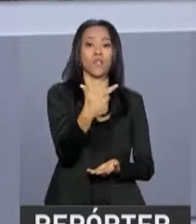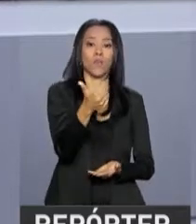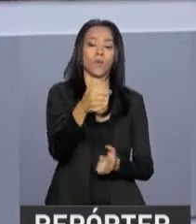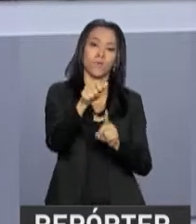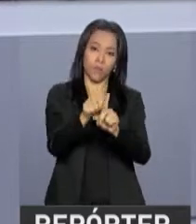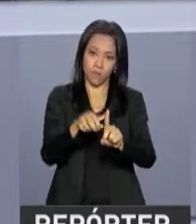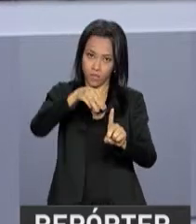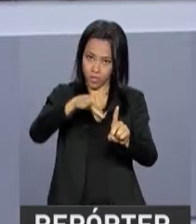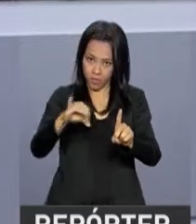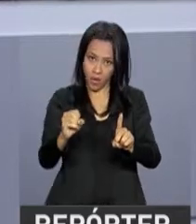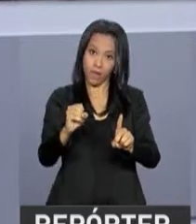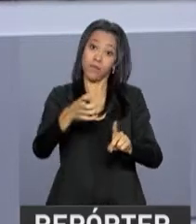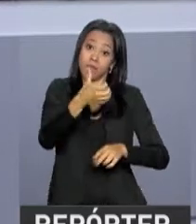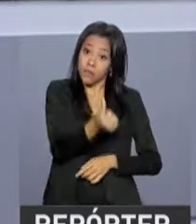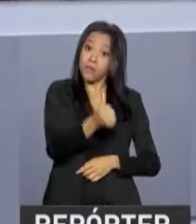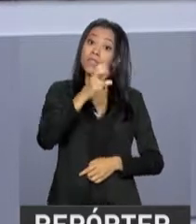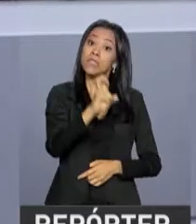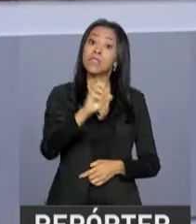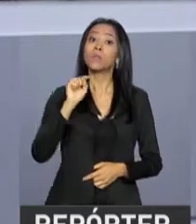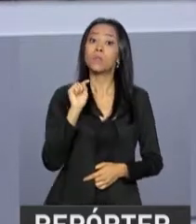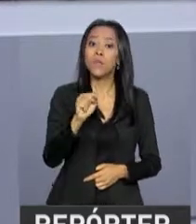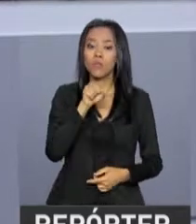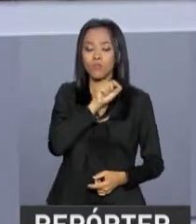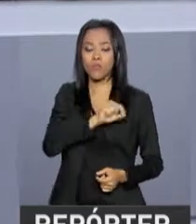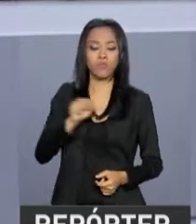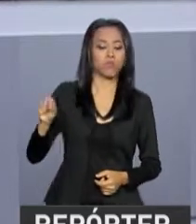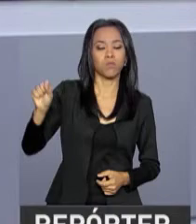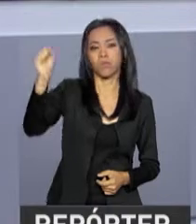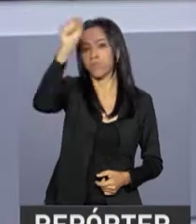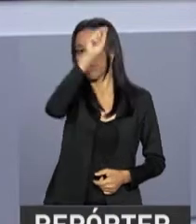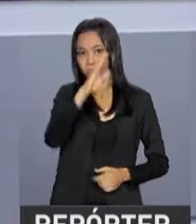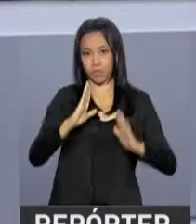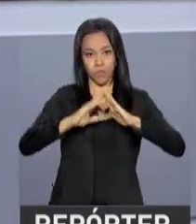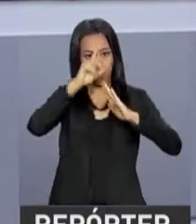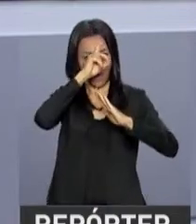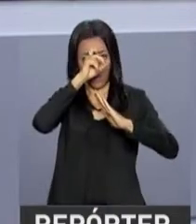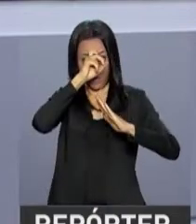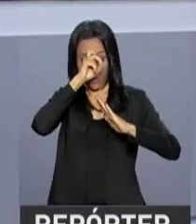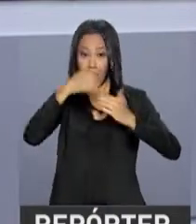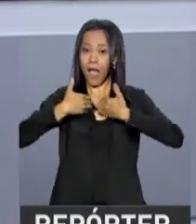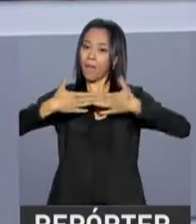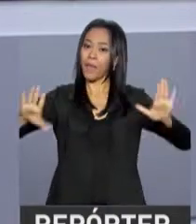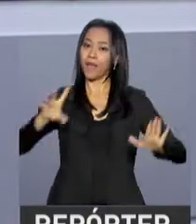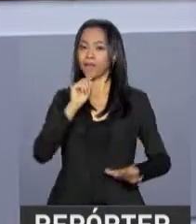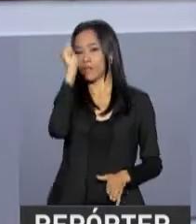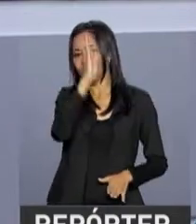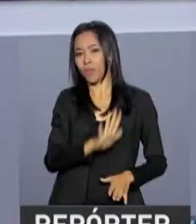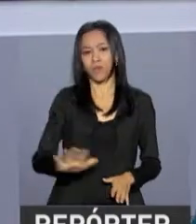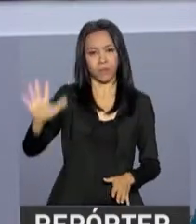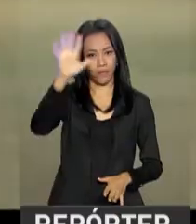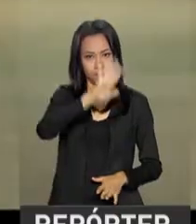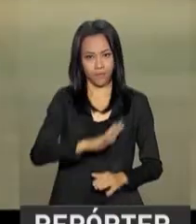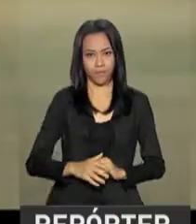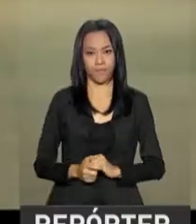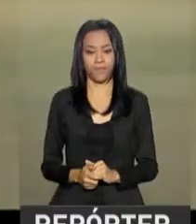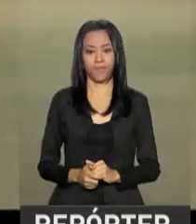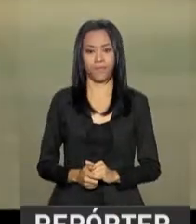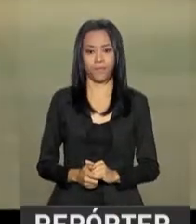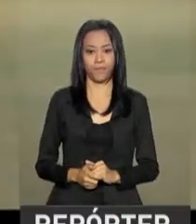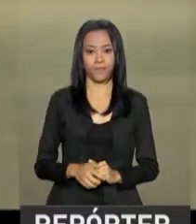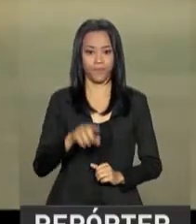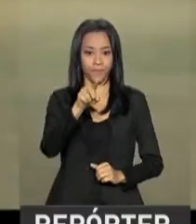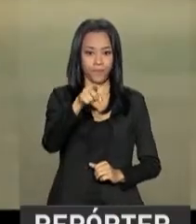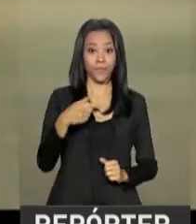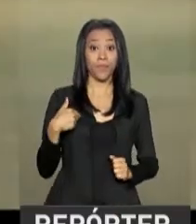serão 65 mil postos de vacinação de portas abertas em todo o país o tema que vai vencer